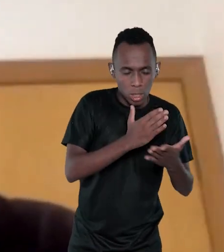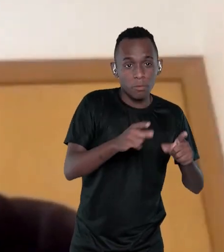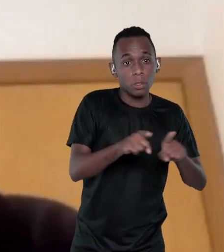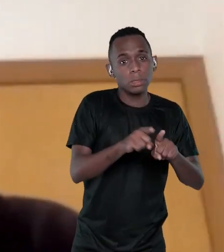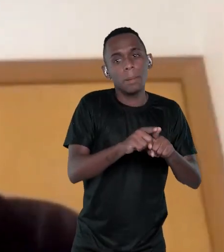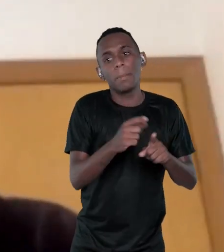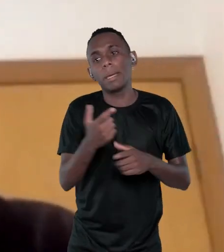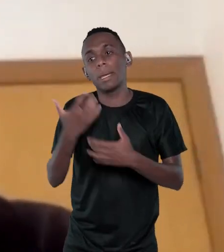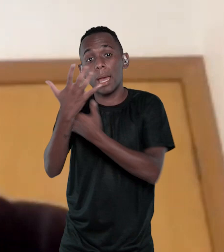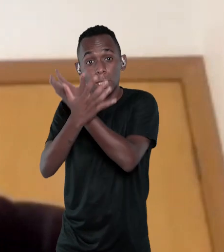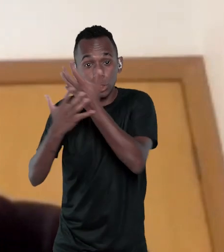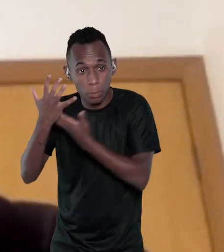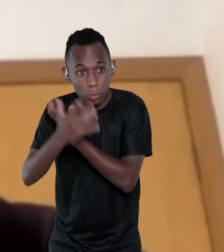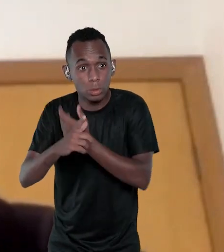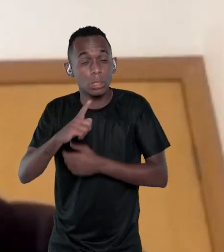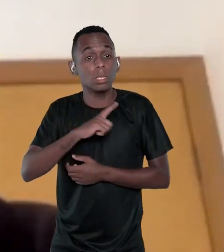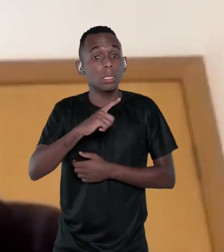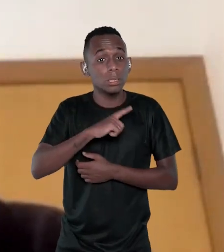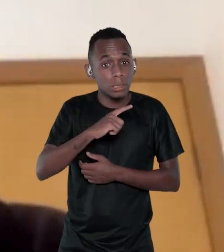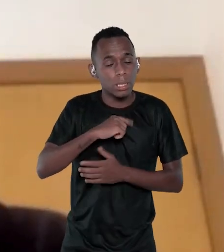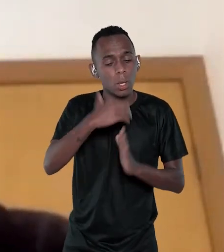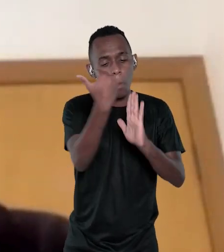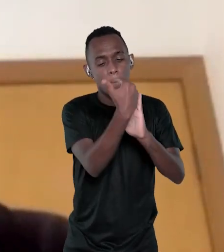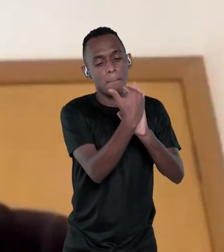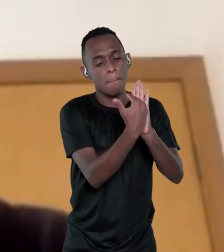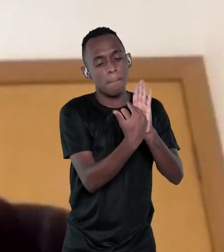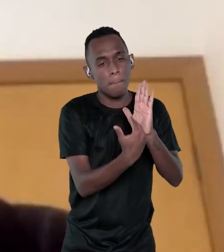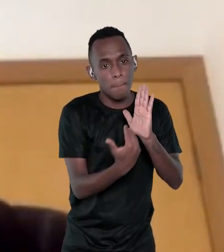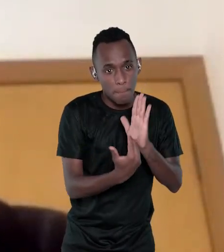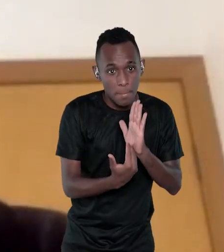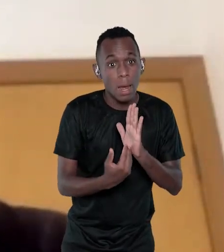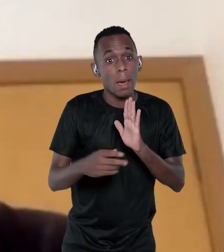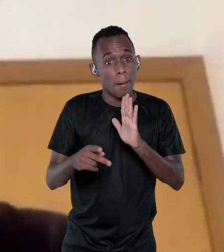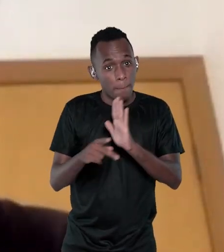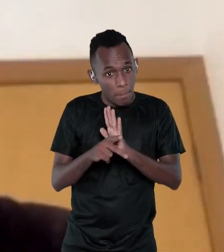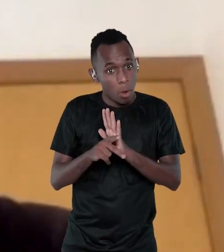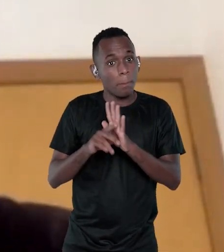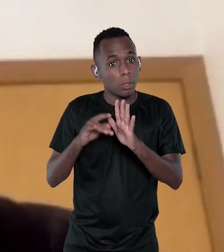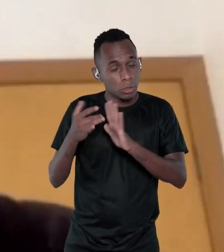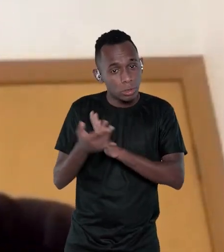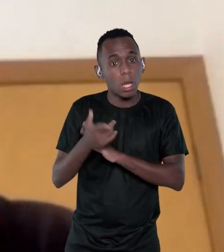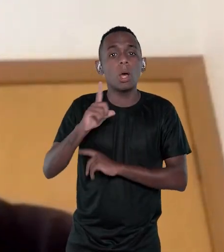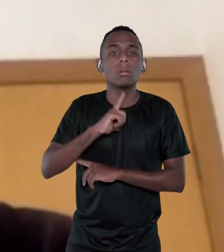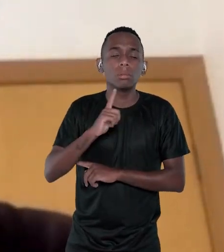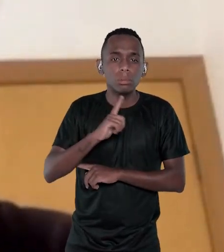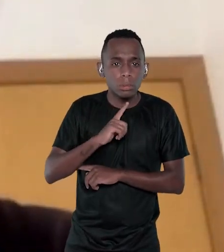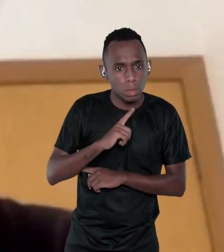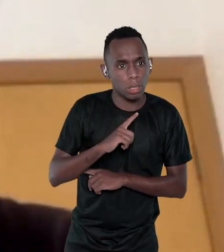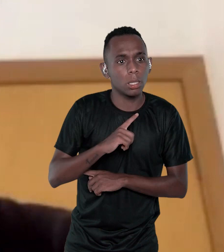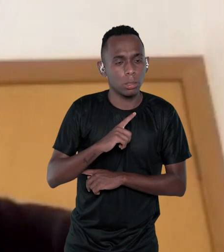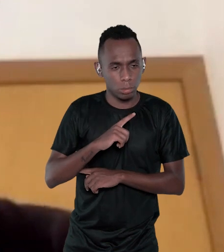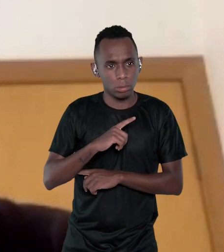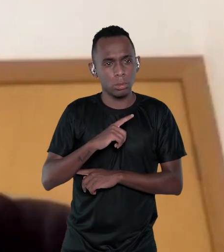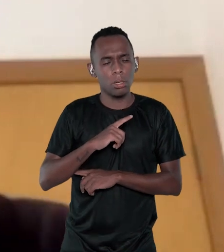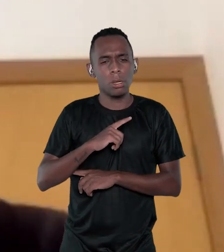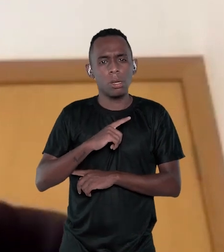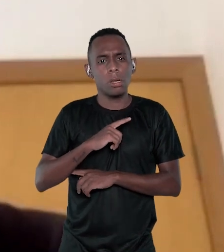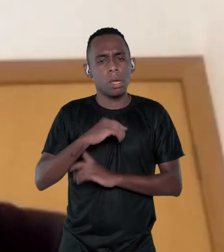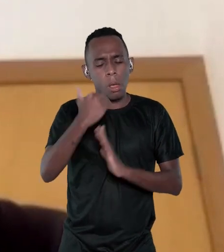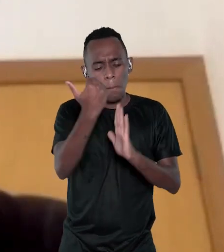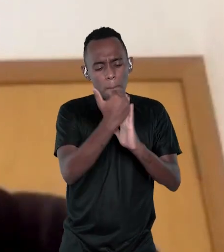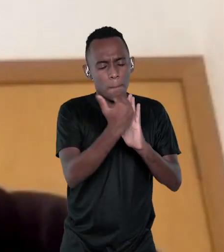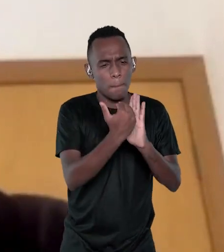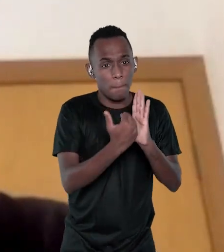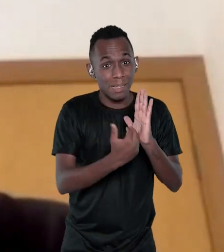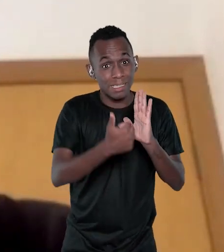mais profundamente o meu trabalho, além dos livros, as músicas, tem um playlist